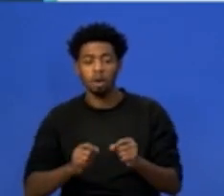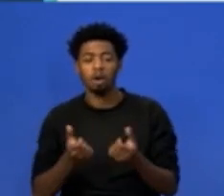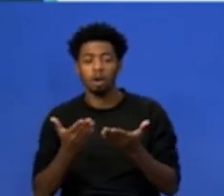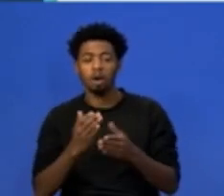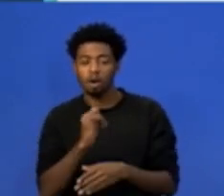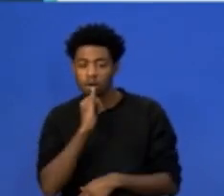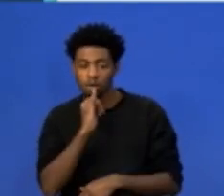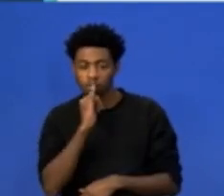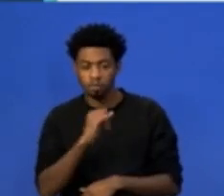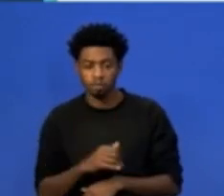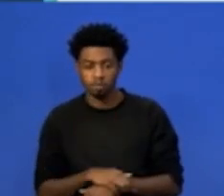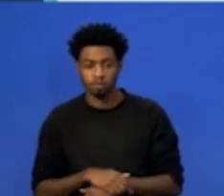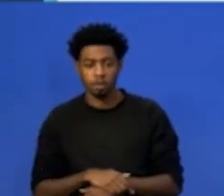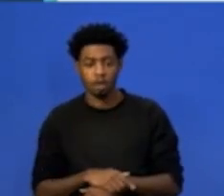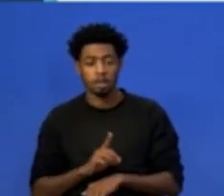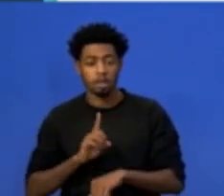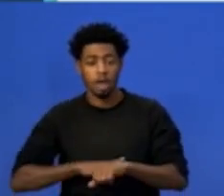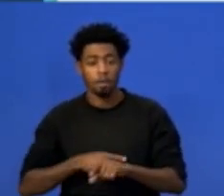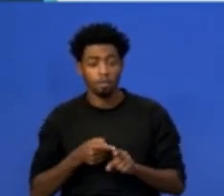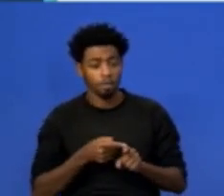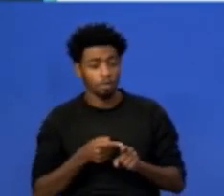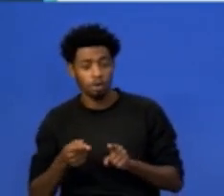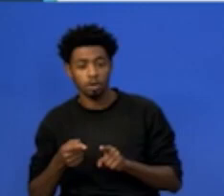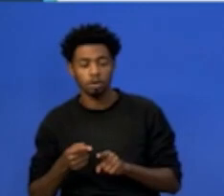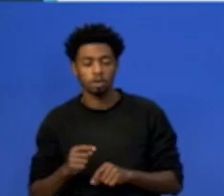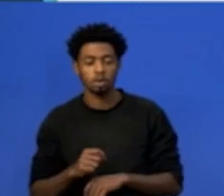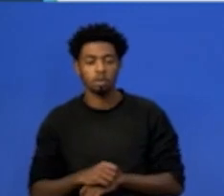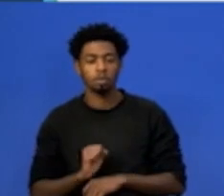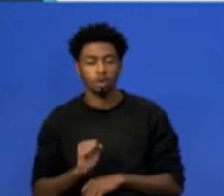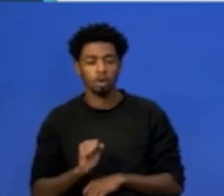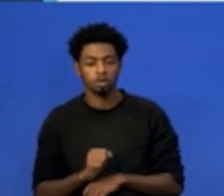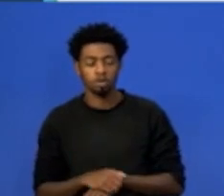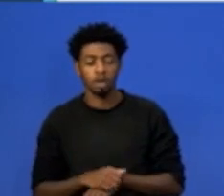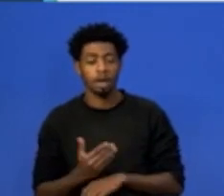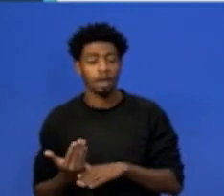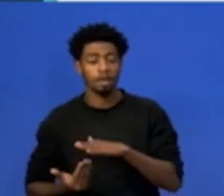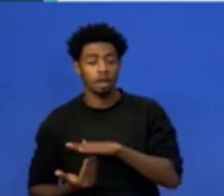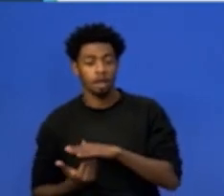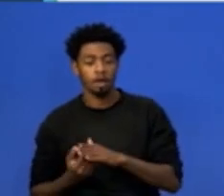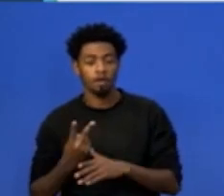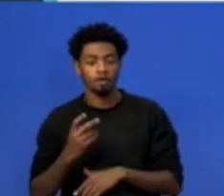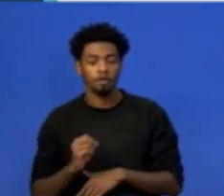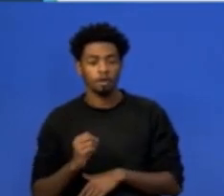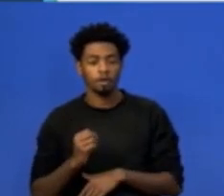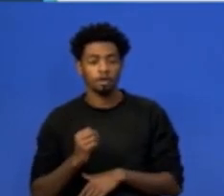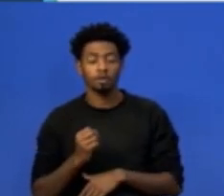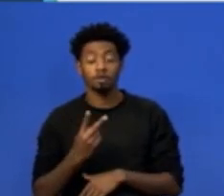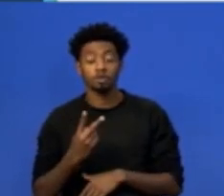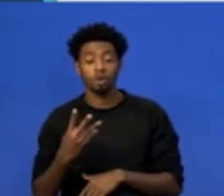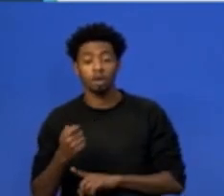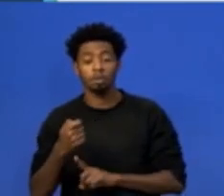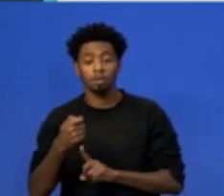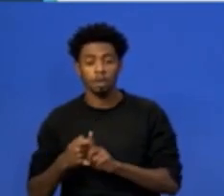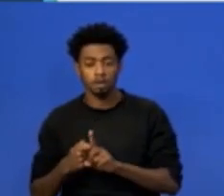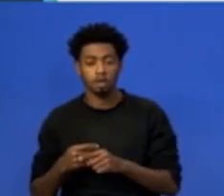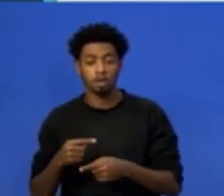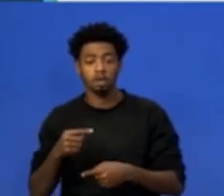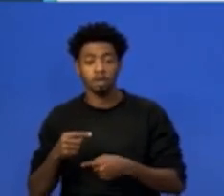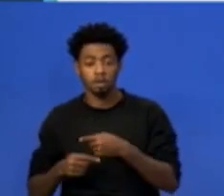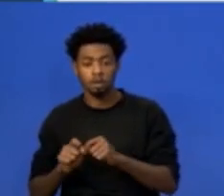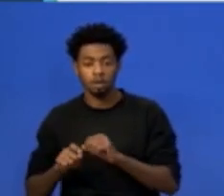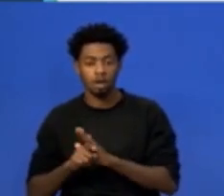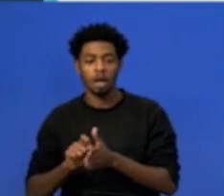oferecer cobertura temporária por um período máximo de 24 meses após